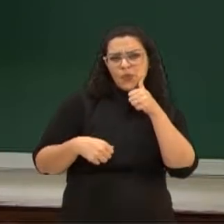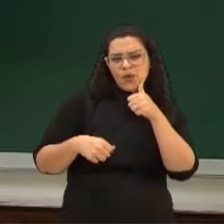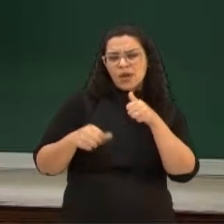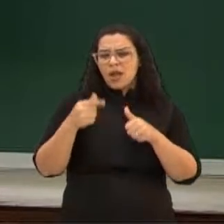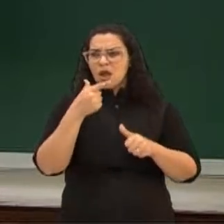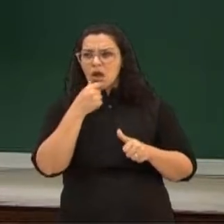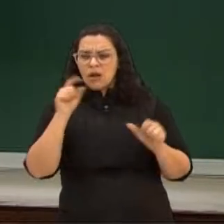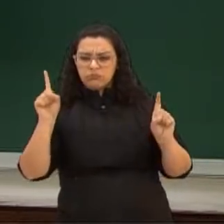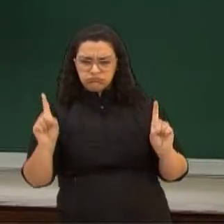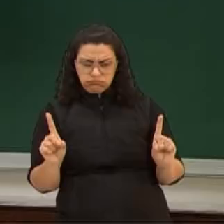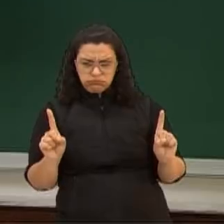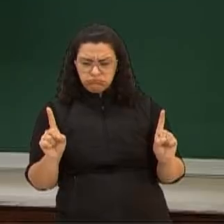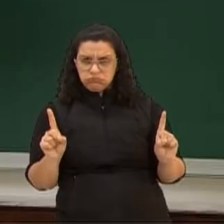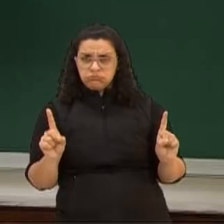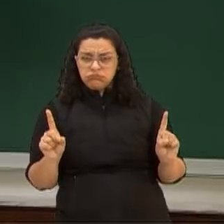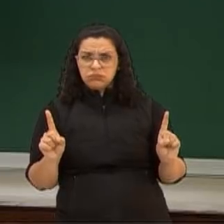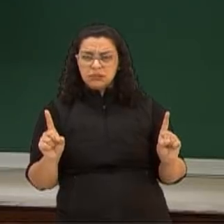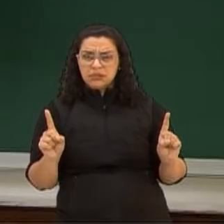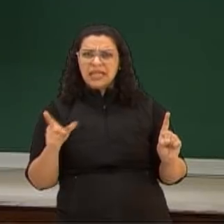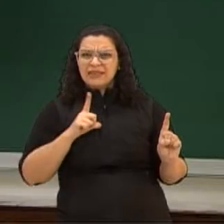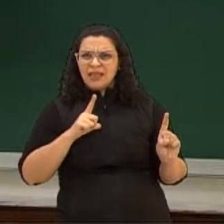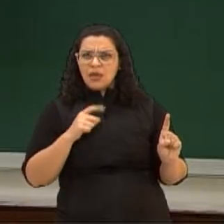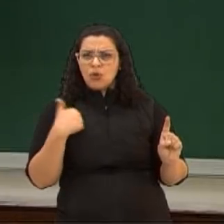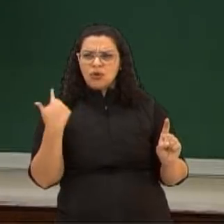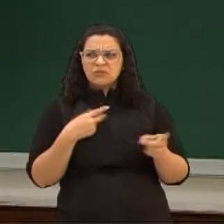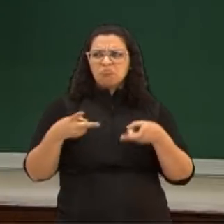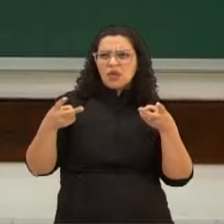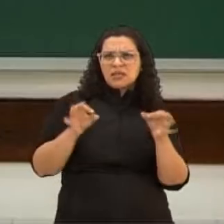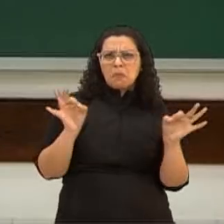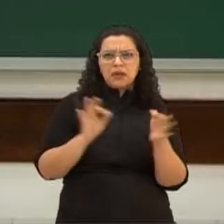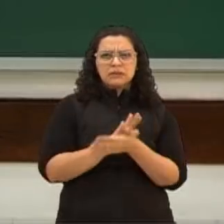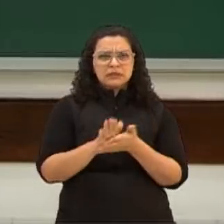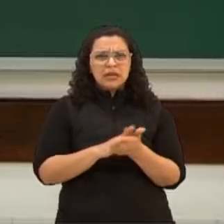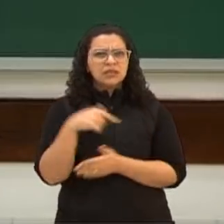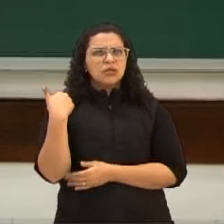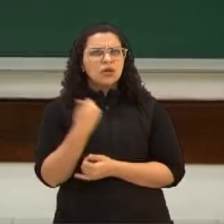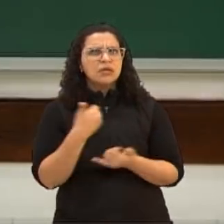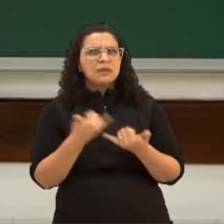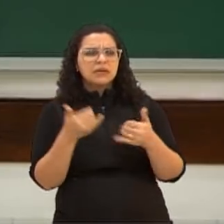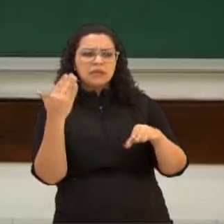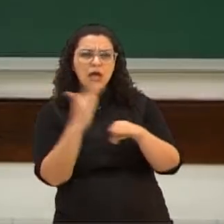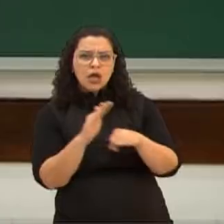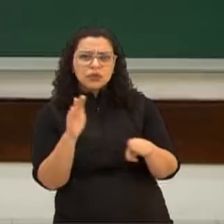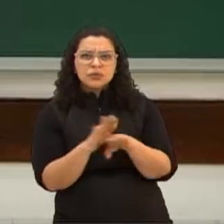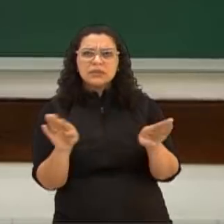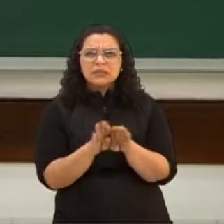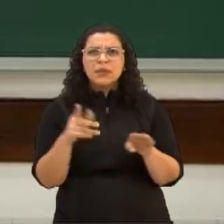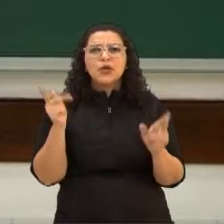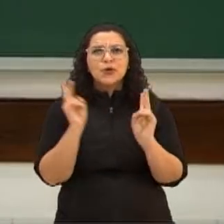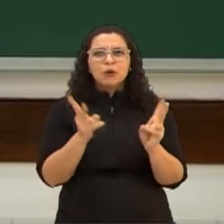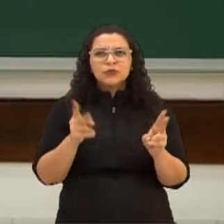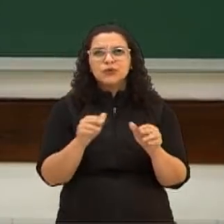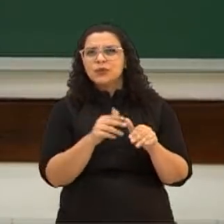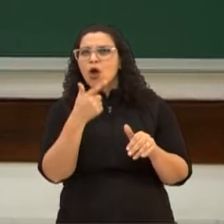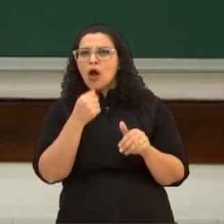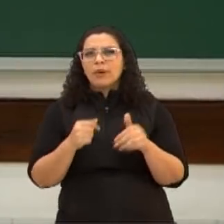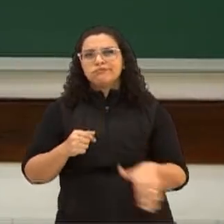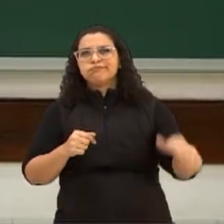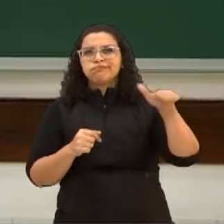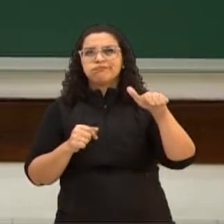que existe e você não percebe que isso existe? Será que a gente está contribuindo para essa diferença? Então, são